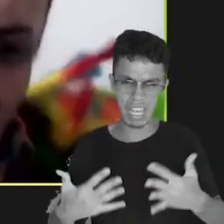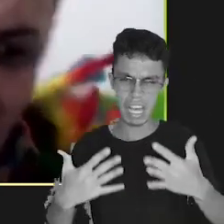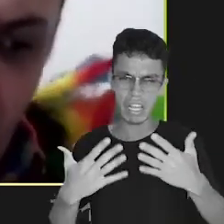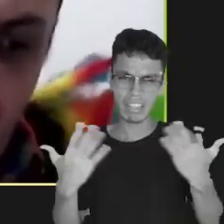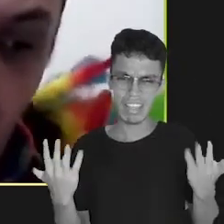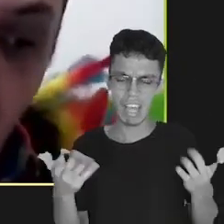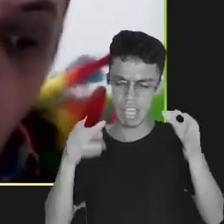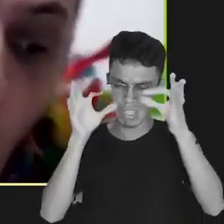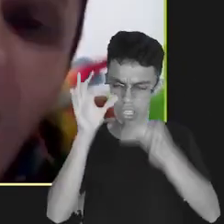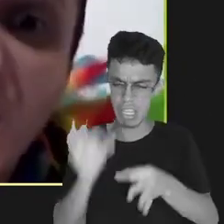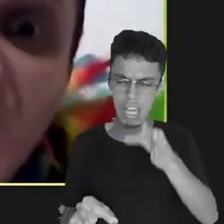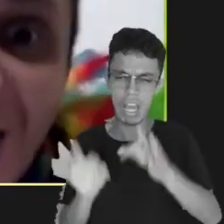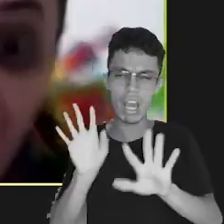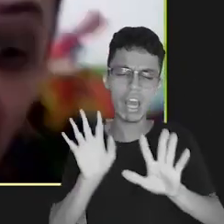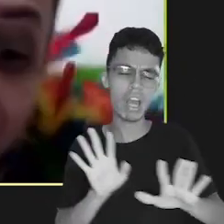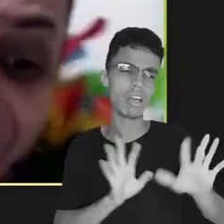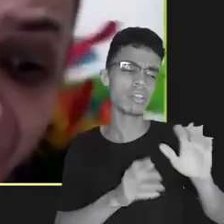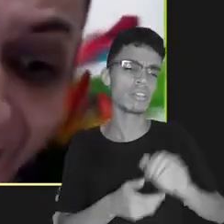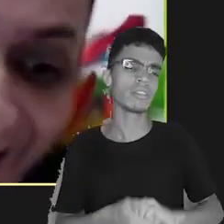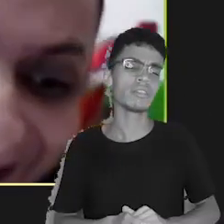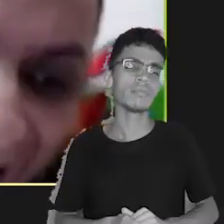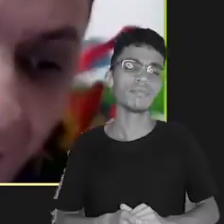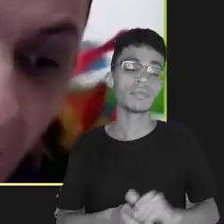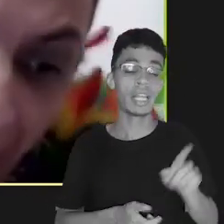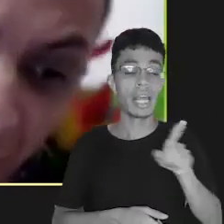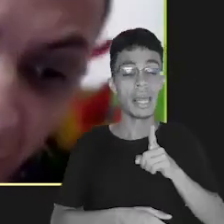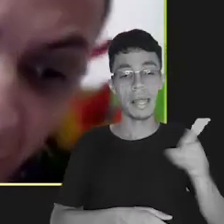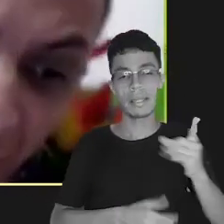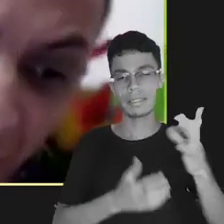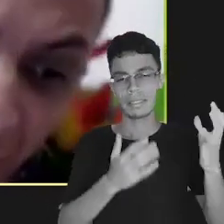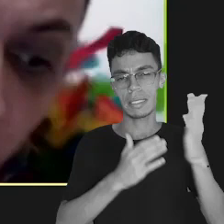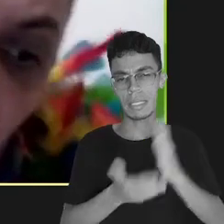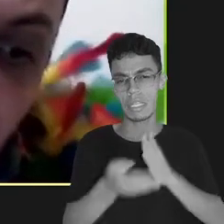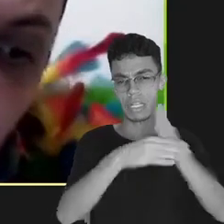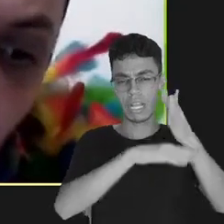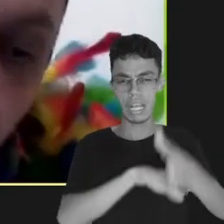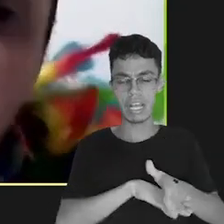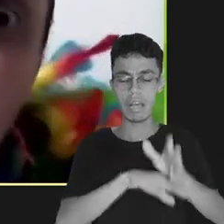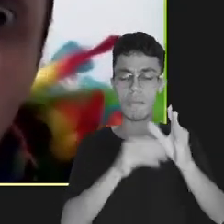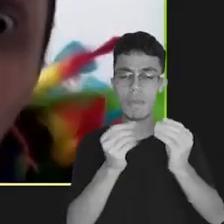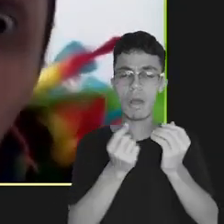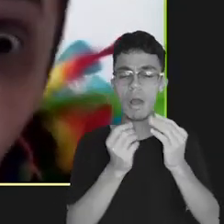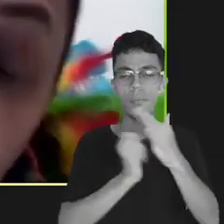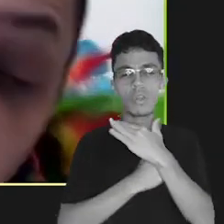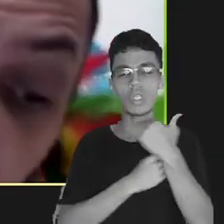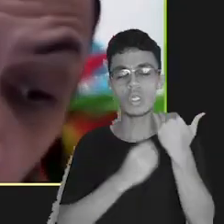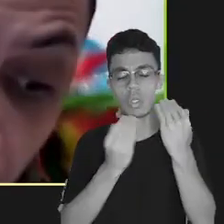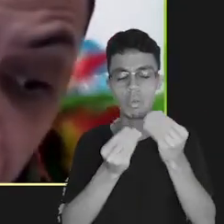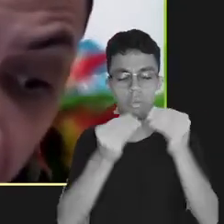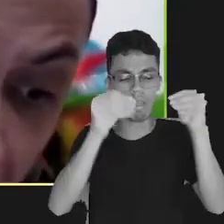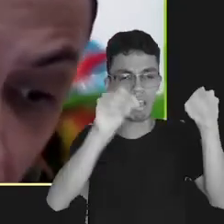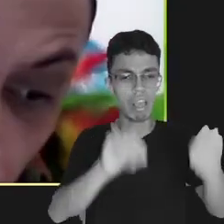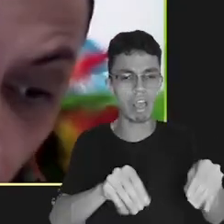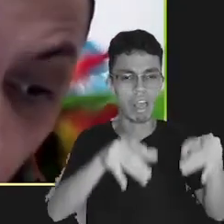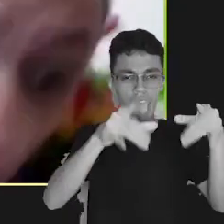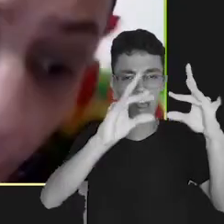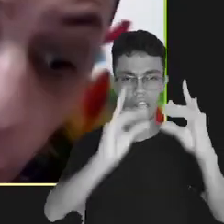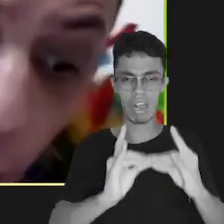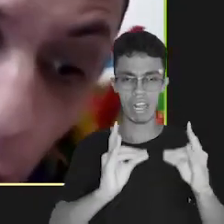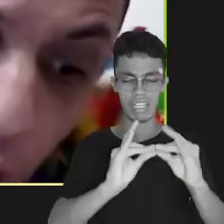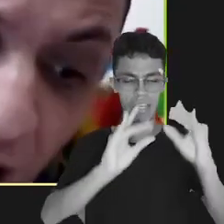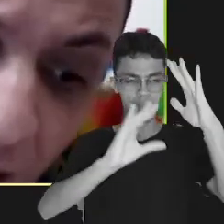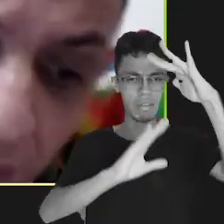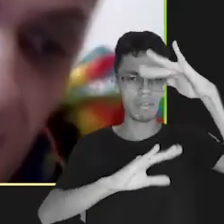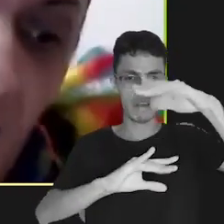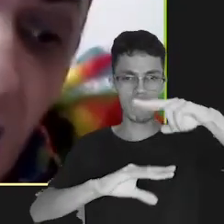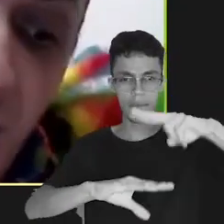Assim, excelência. O agente quer sempre entrar para estender o morto no caixão. E uma vez o morto distendido sobre o